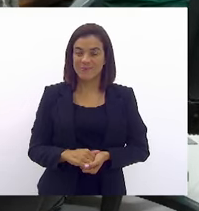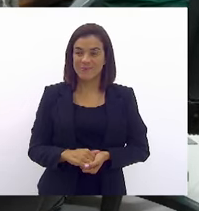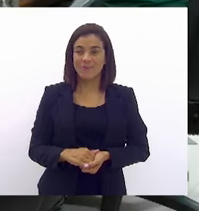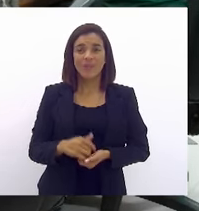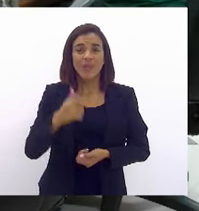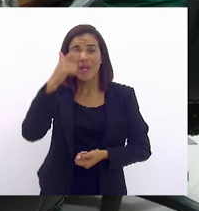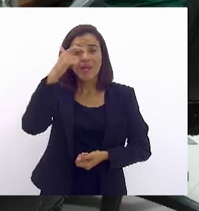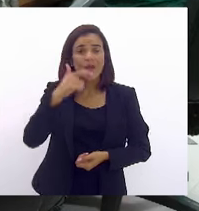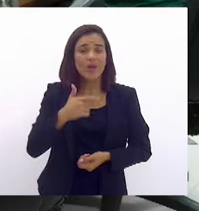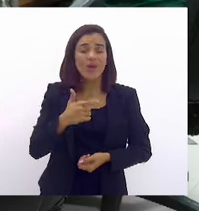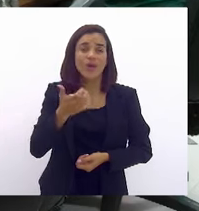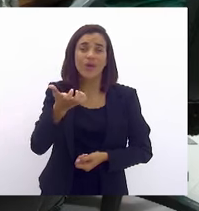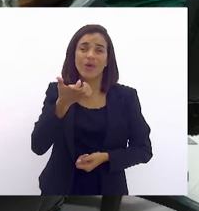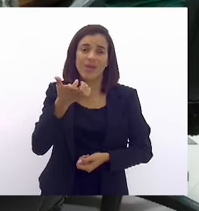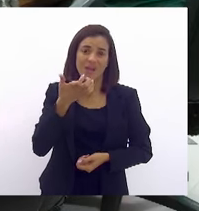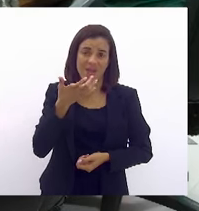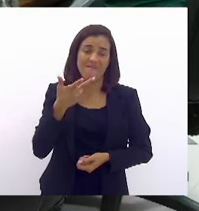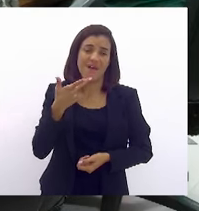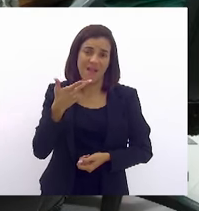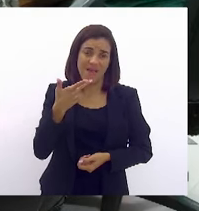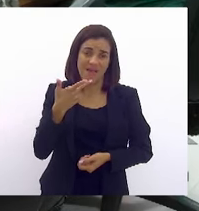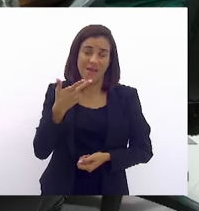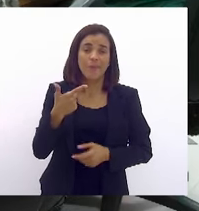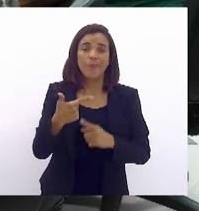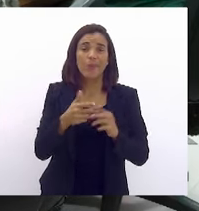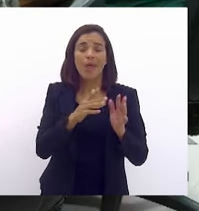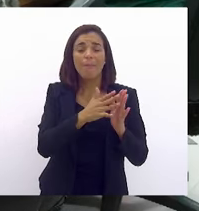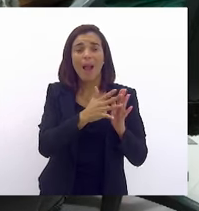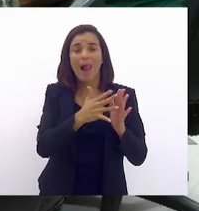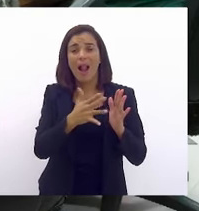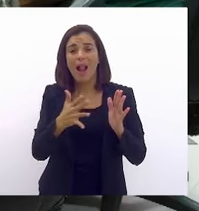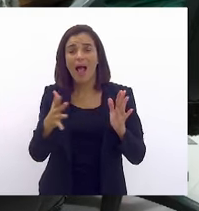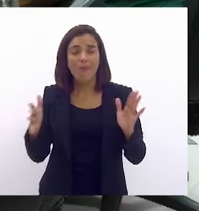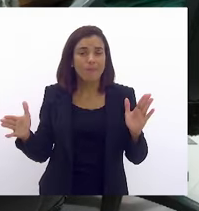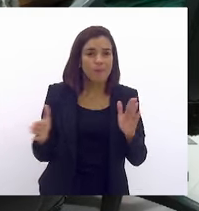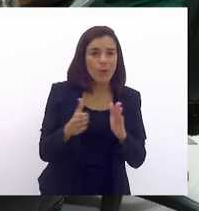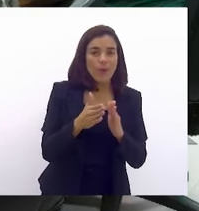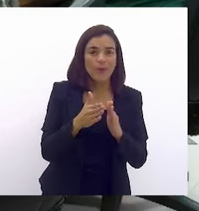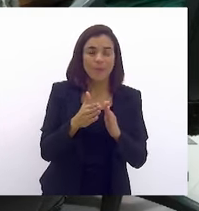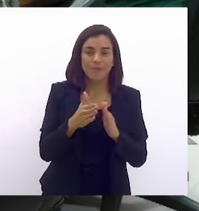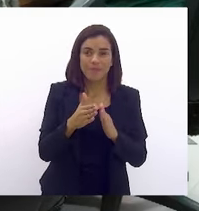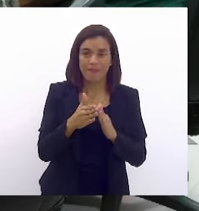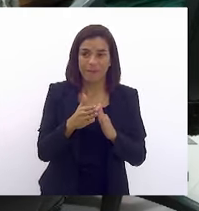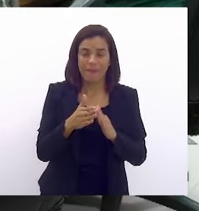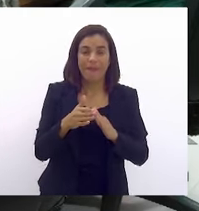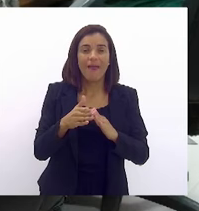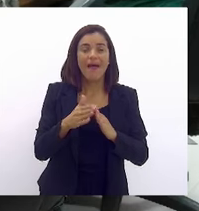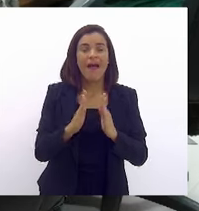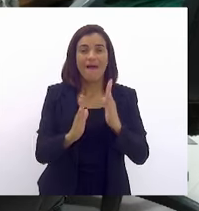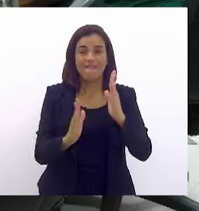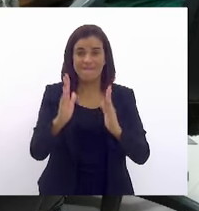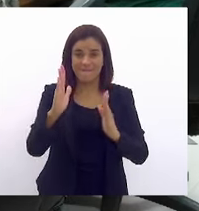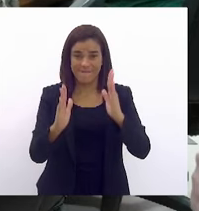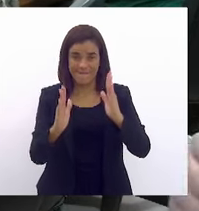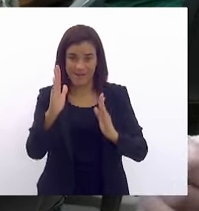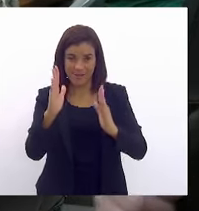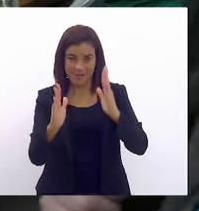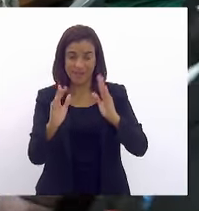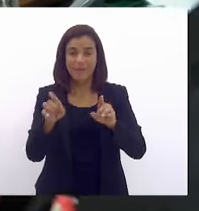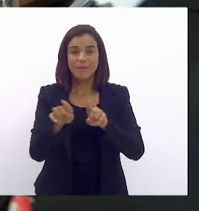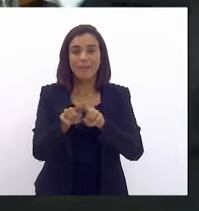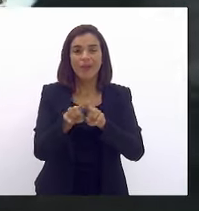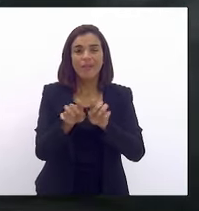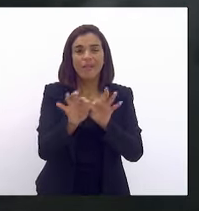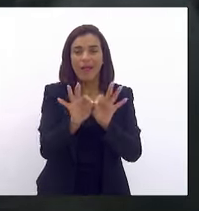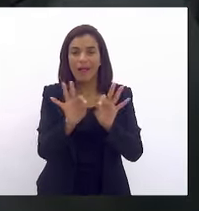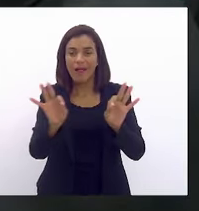Eu queria falar muito, porque passou rápido, a faixa marginal e o plano de alinhamento de orla que o